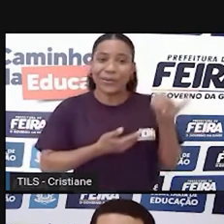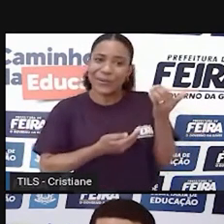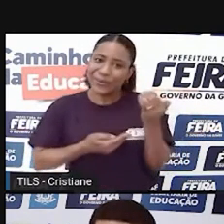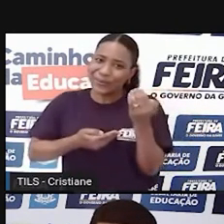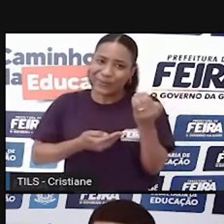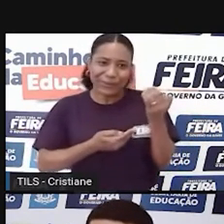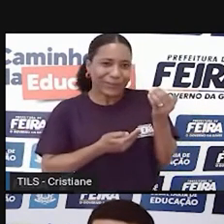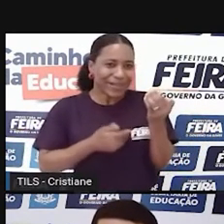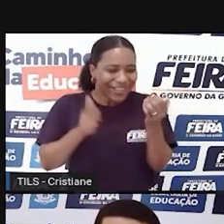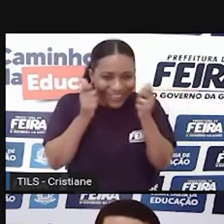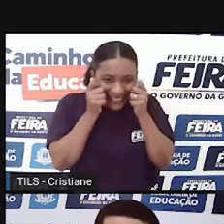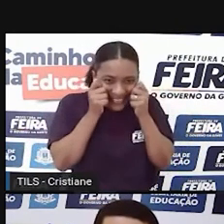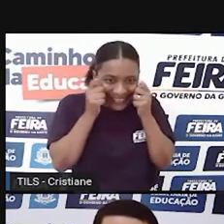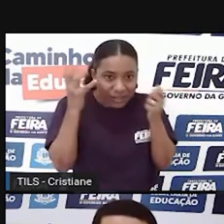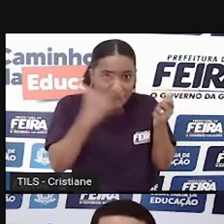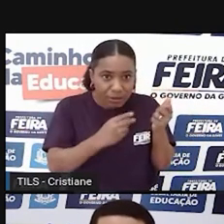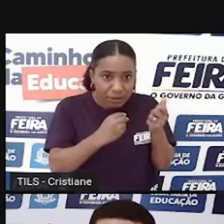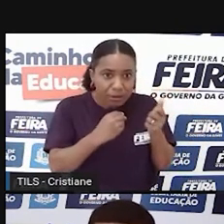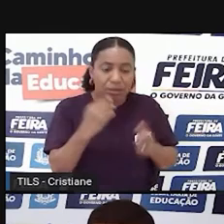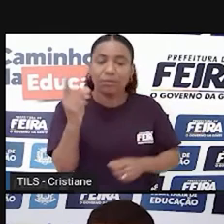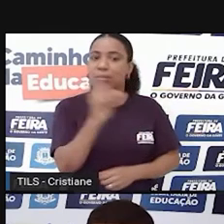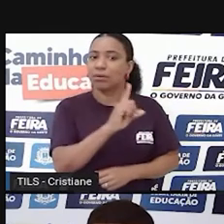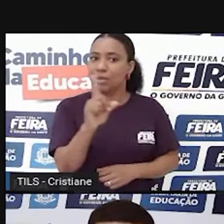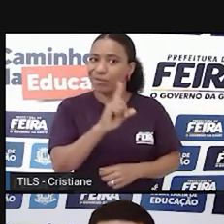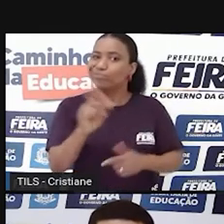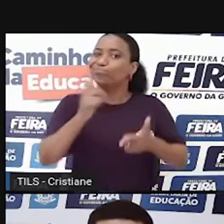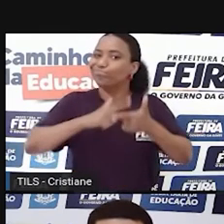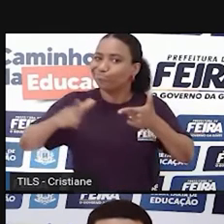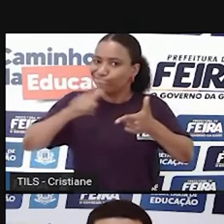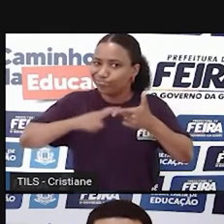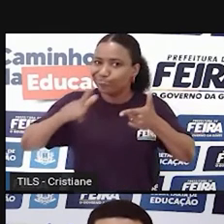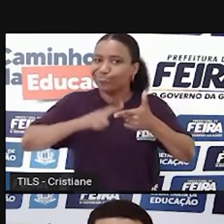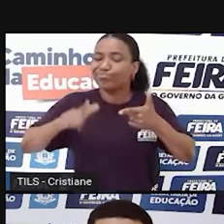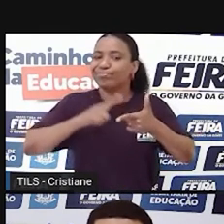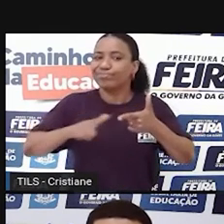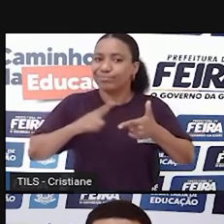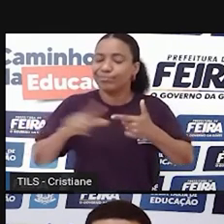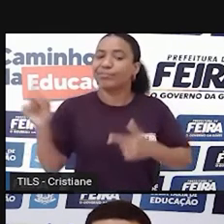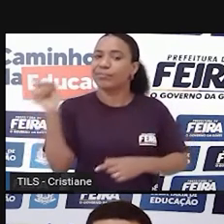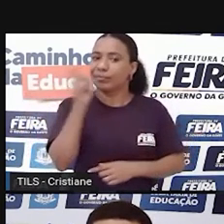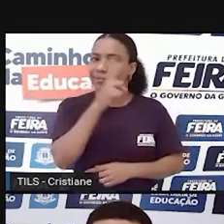Tá? Tem várias alterações ali na vida dessa pessoa, dessa família.